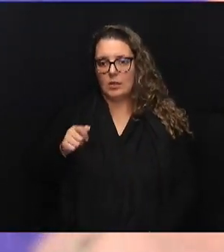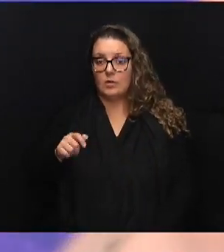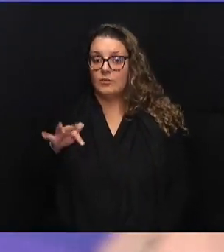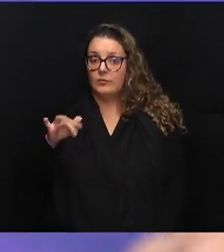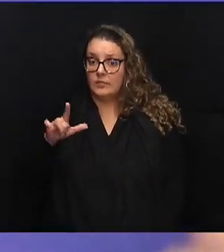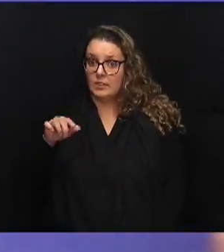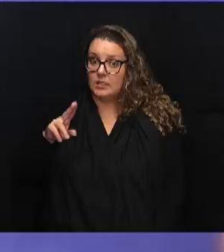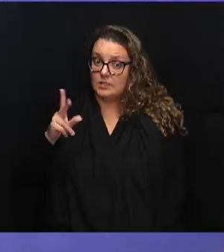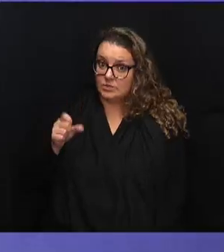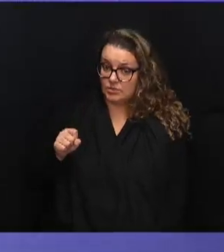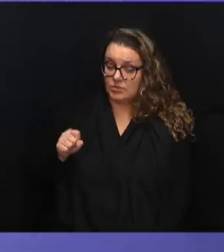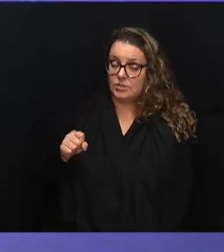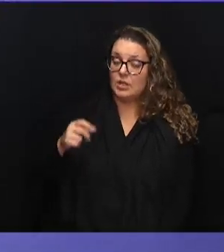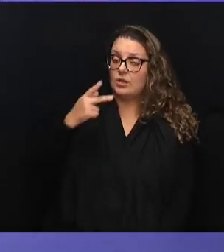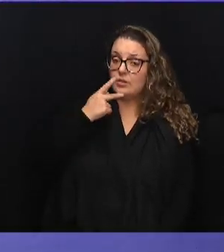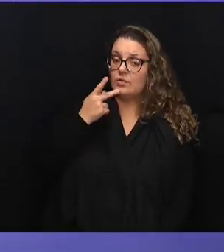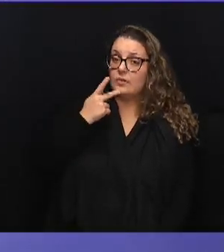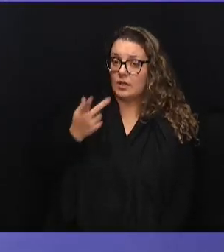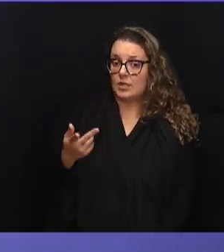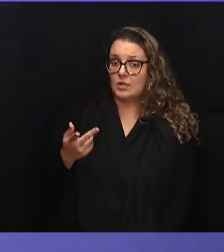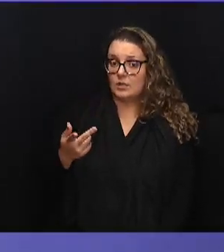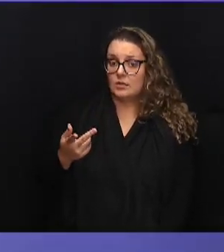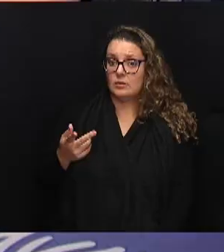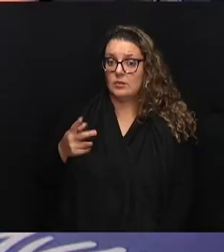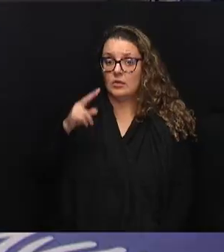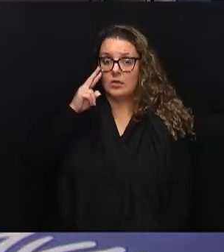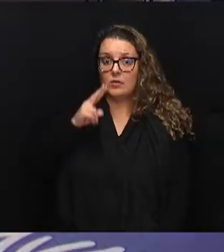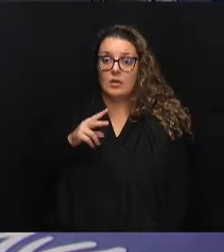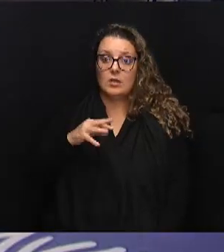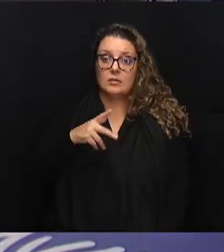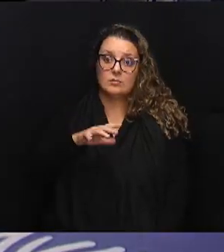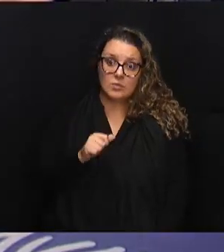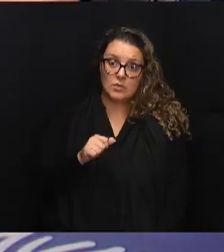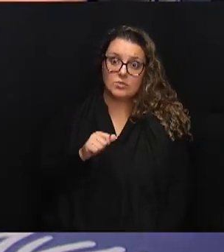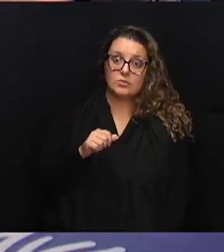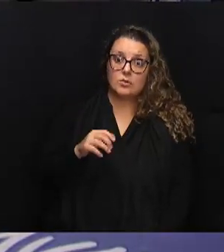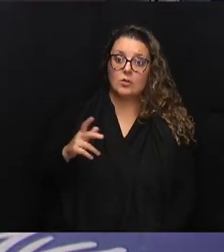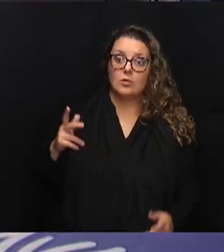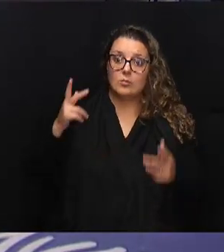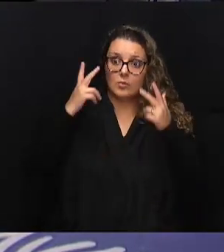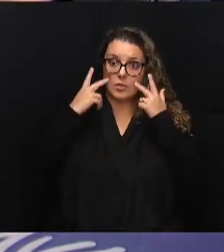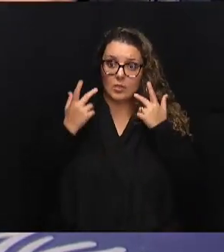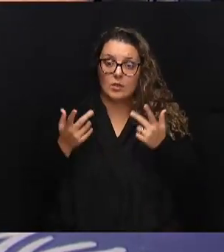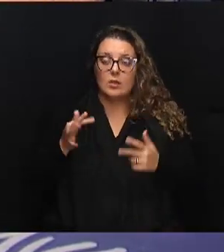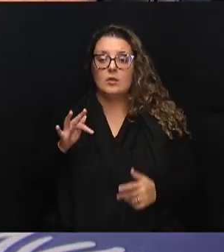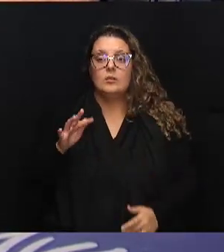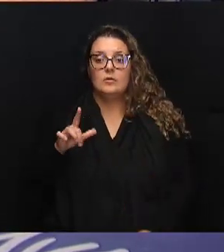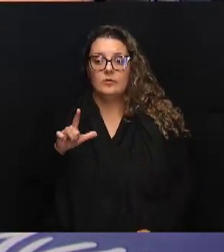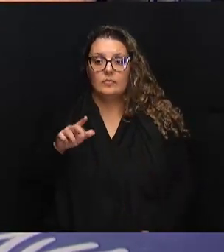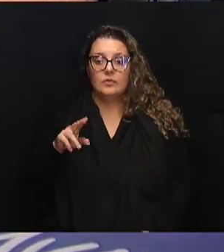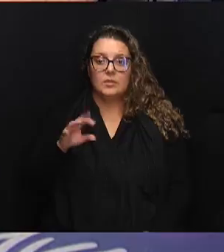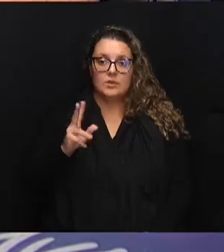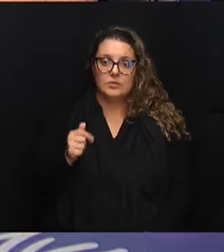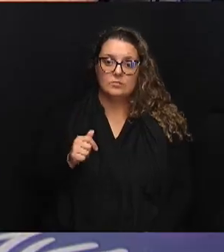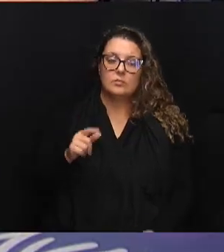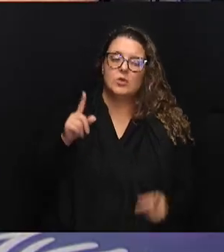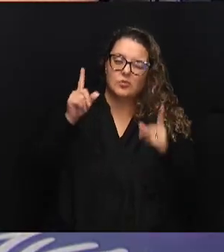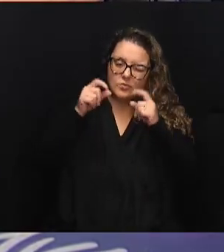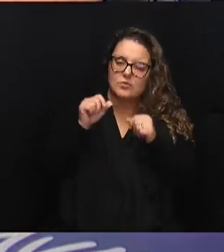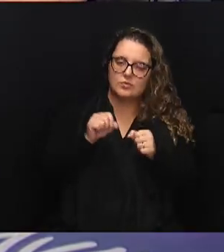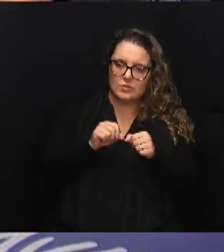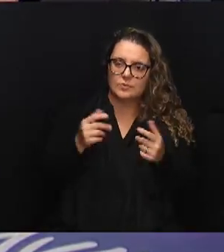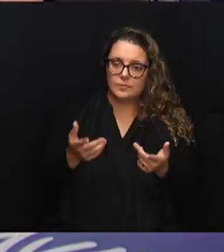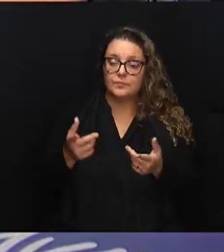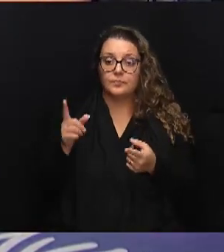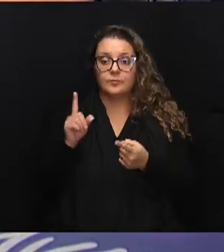no flush a gente vai falar que a gente conseguiu ver as mãos mais comuns. Acima do flush a gente já começa com mãos de alto valor que são mais difíceis de realizar, certo? Então a